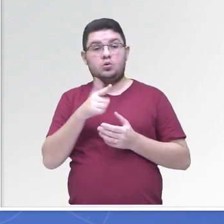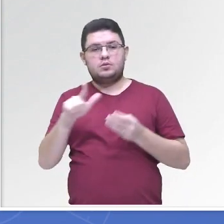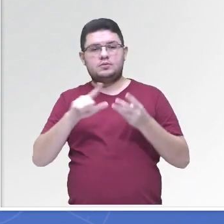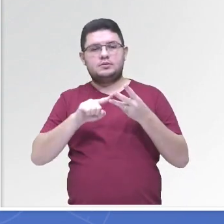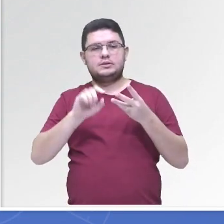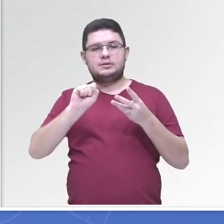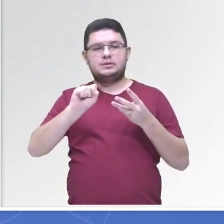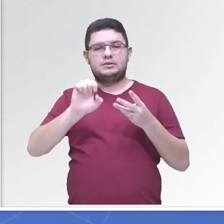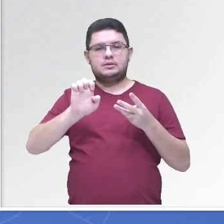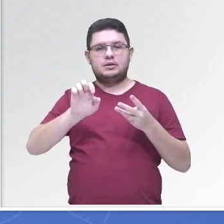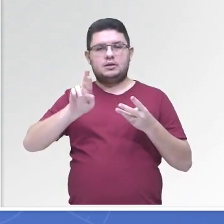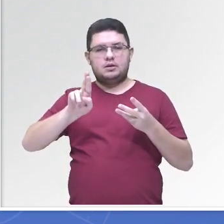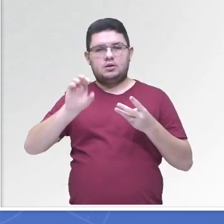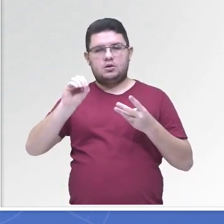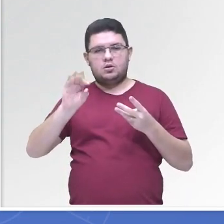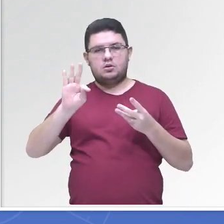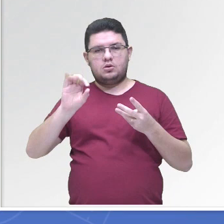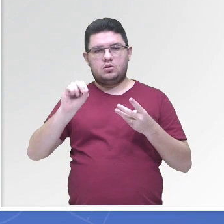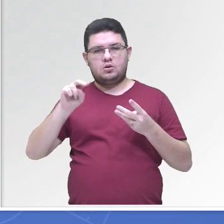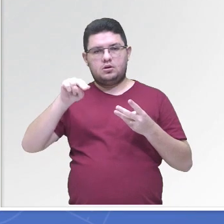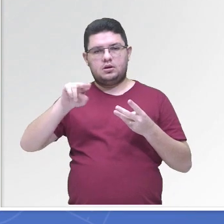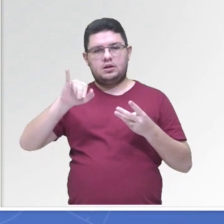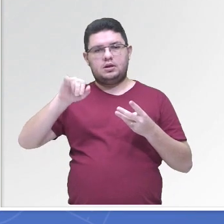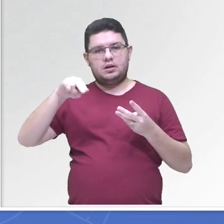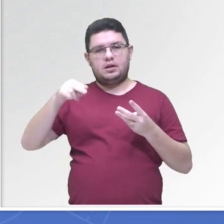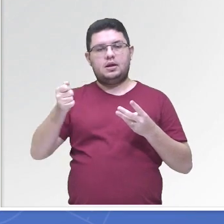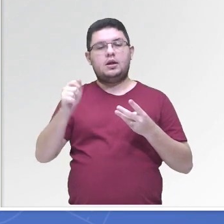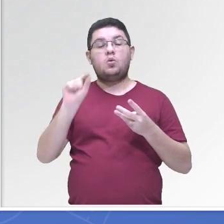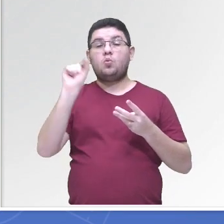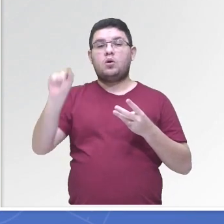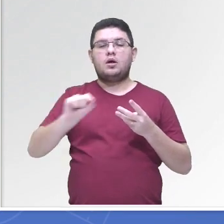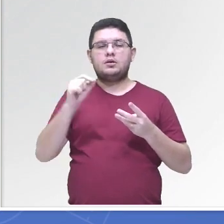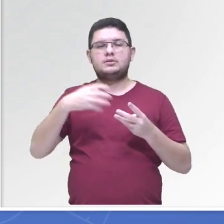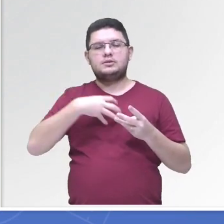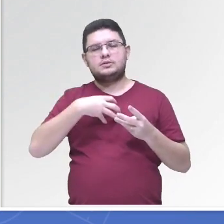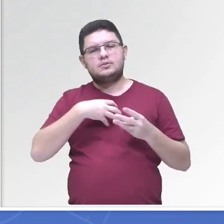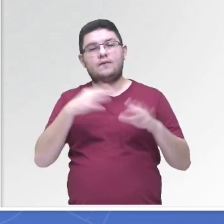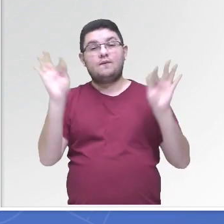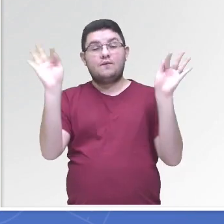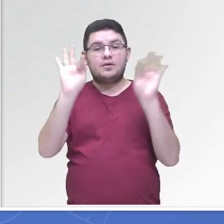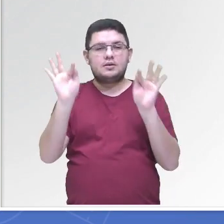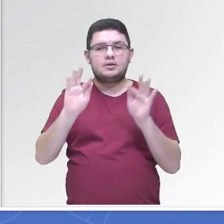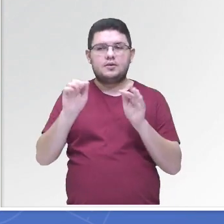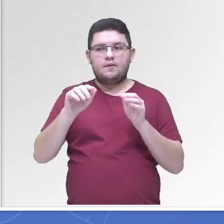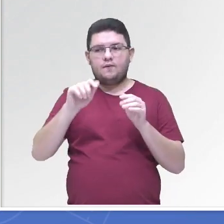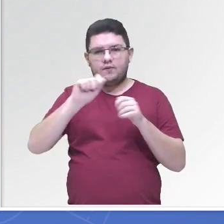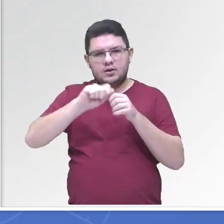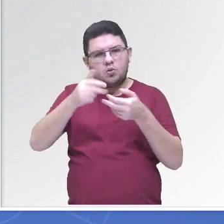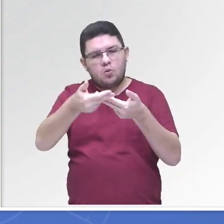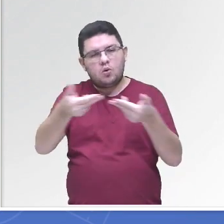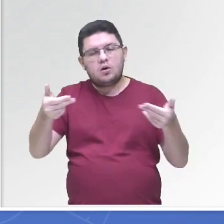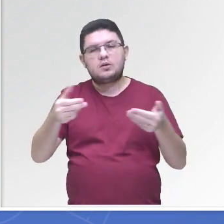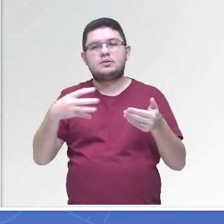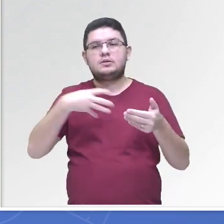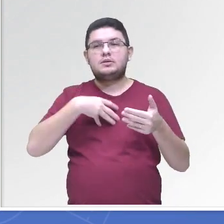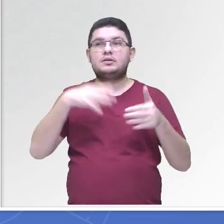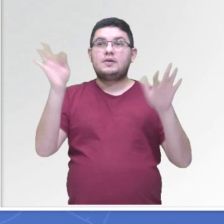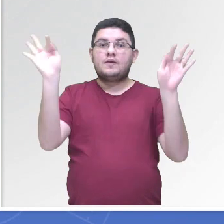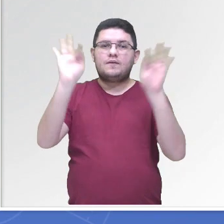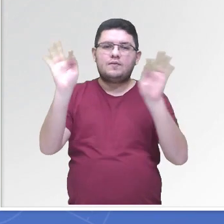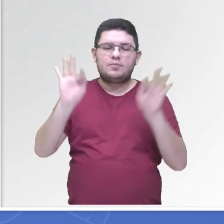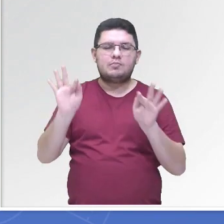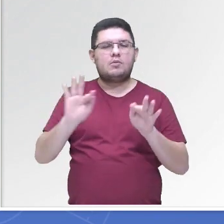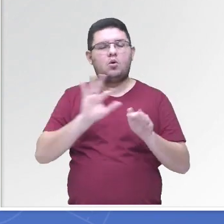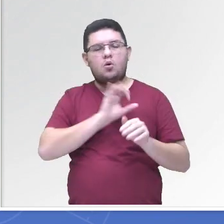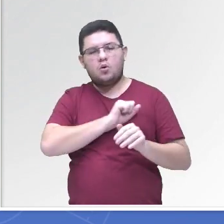serotonina, que nos traz a sensação de felicidade. Quando a gente faz uma atividade que a gente gosta muito, tá? Que a gente gosta de